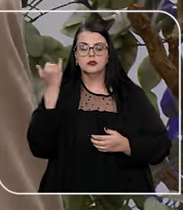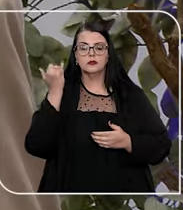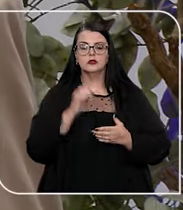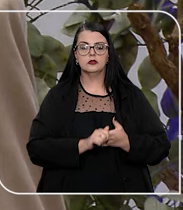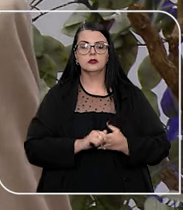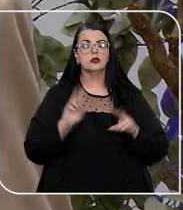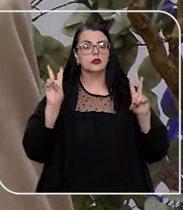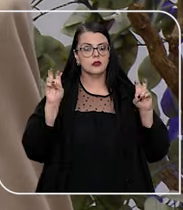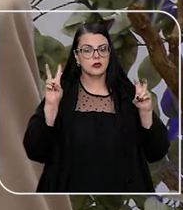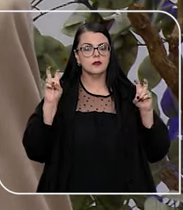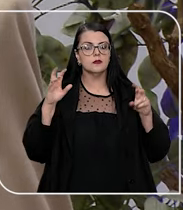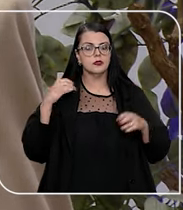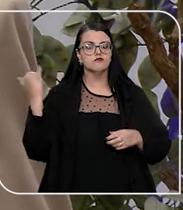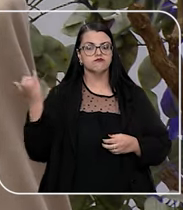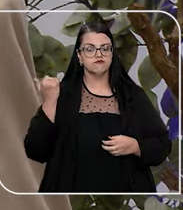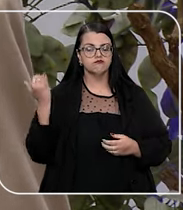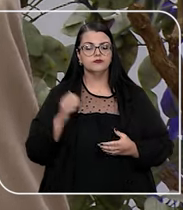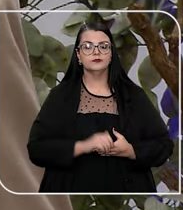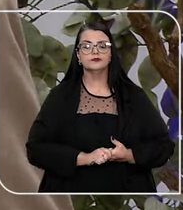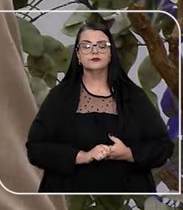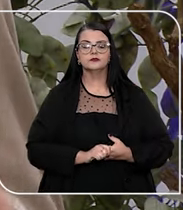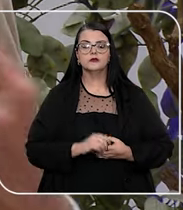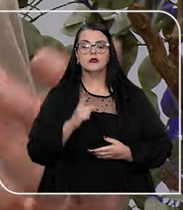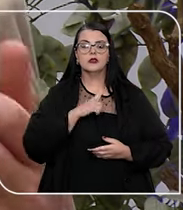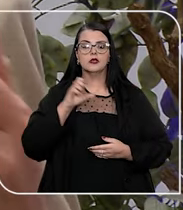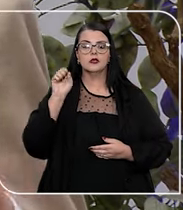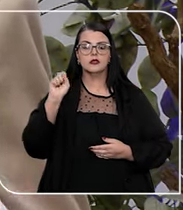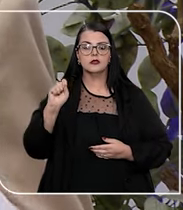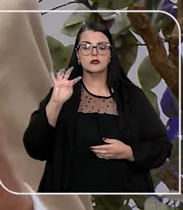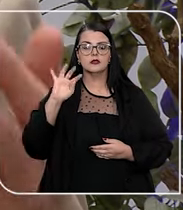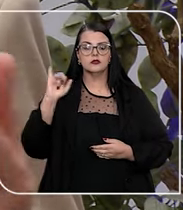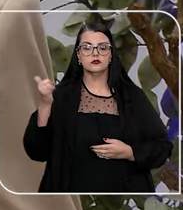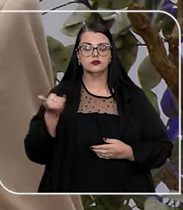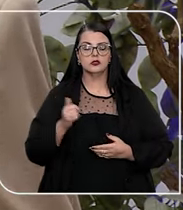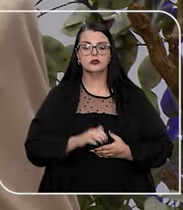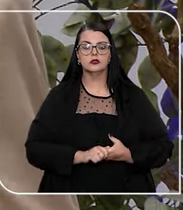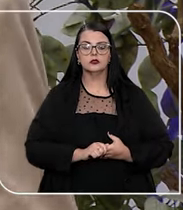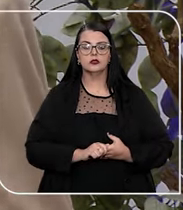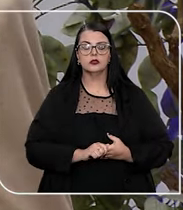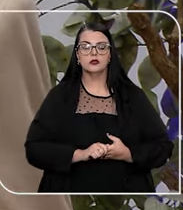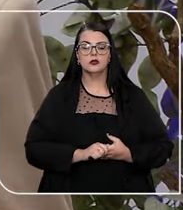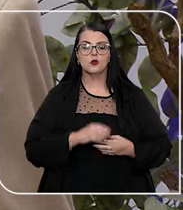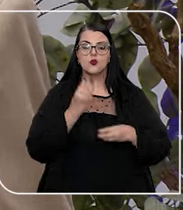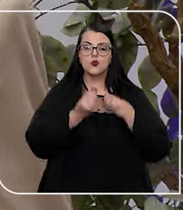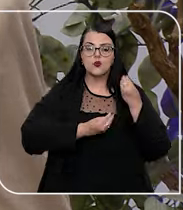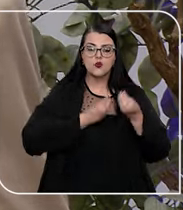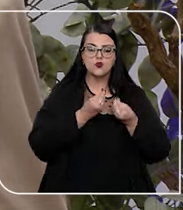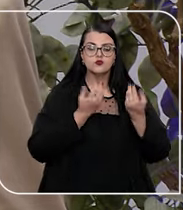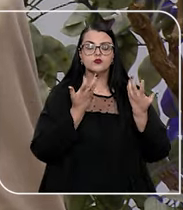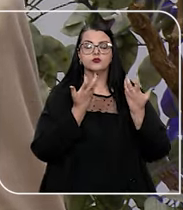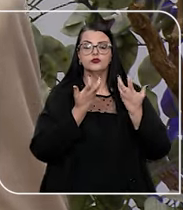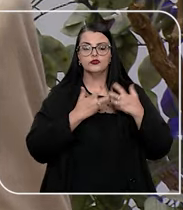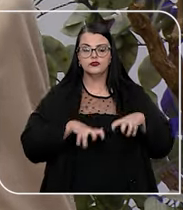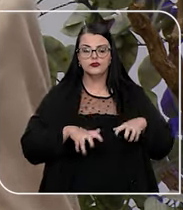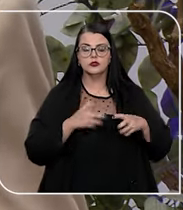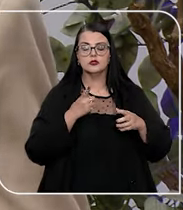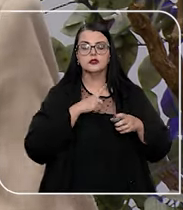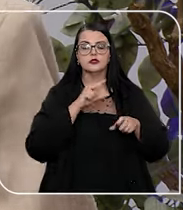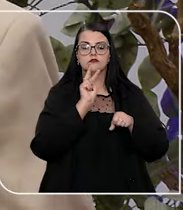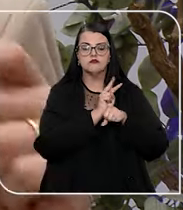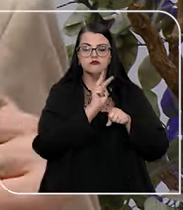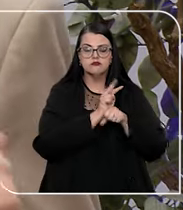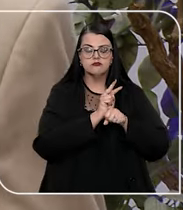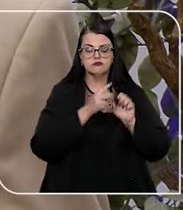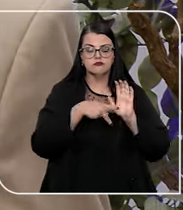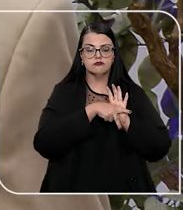importância desse tema é grande né na medida em que o STJ por disposição constitucional tem